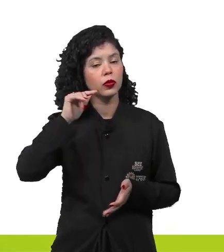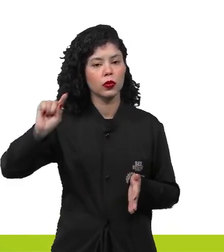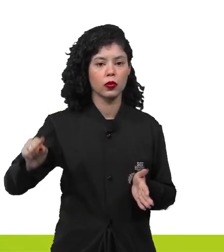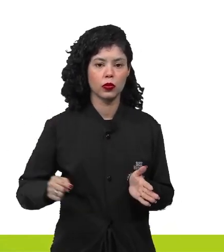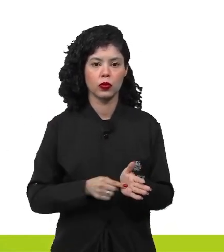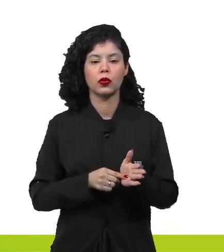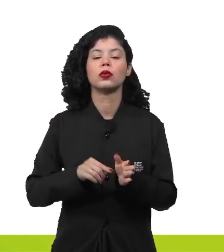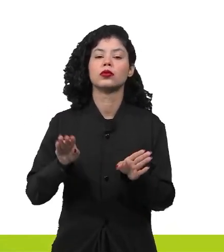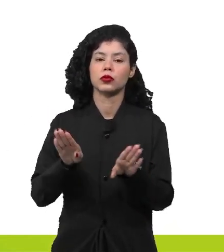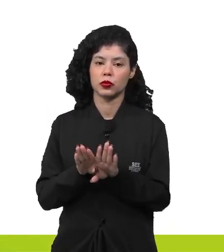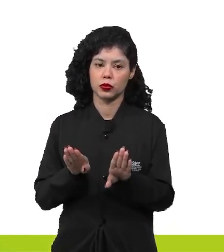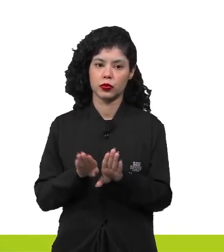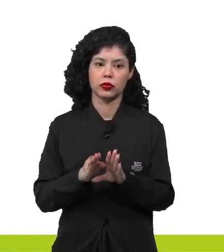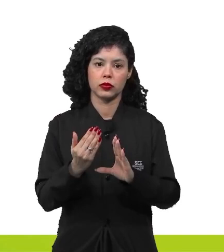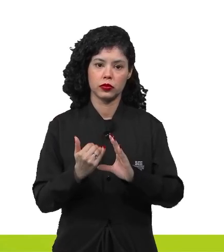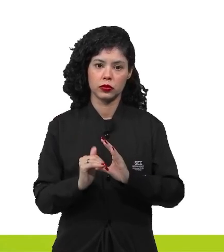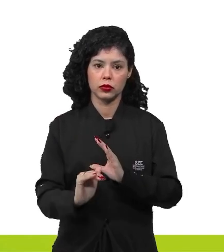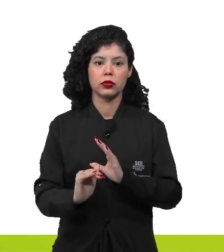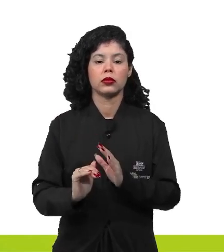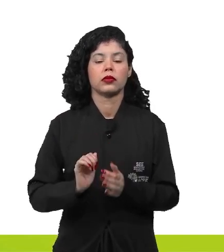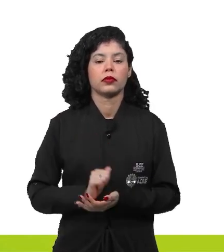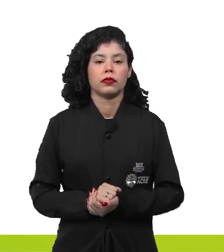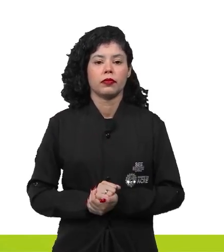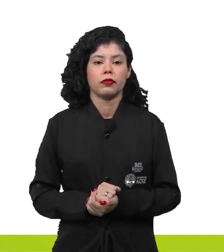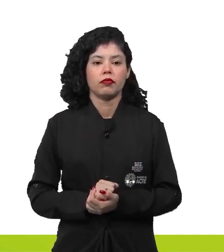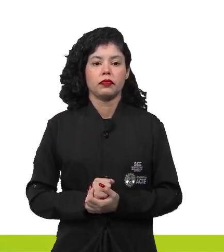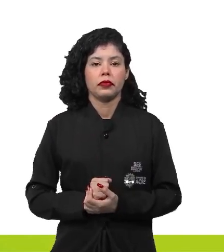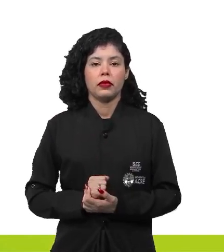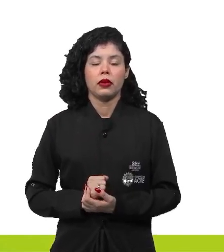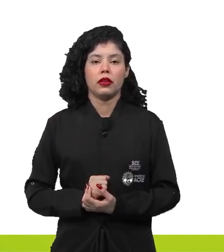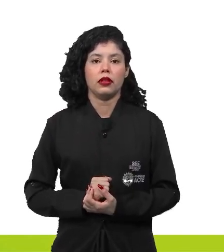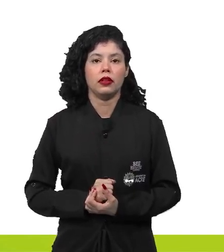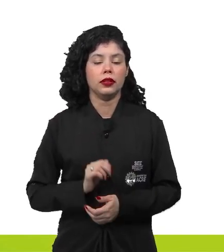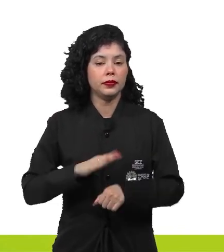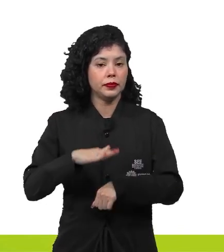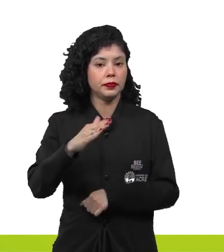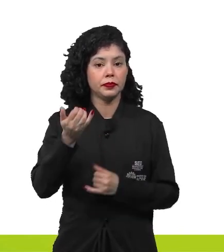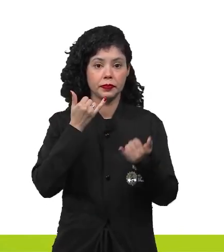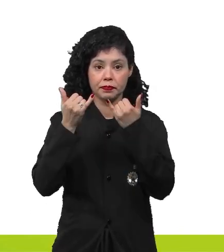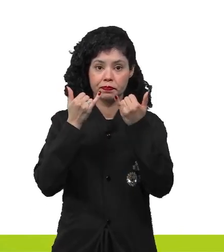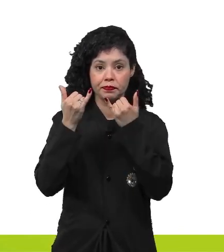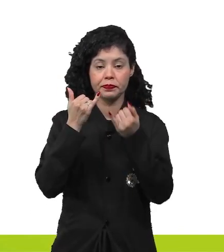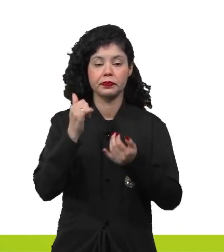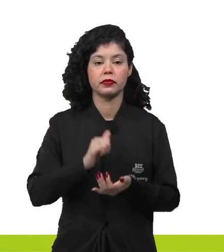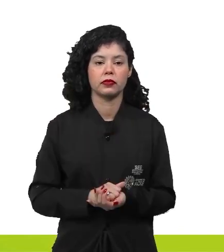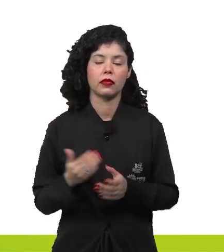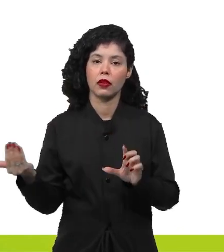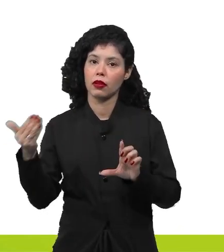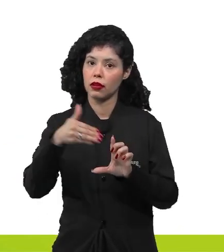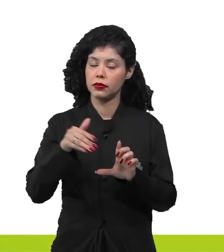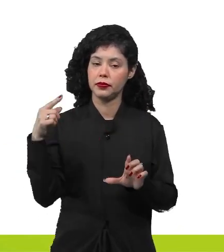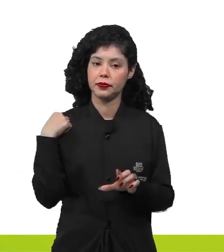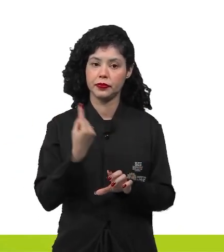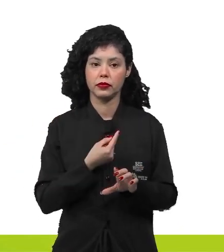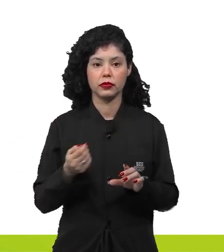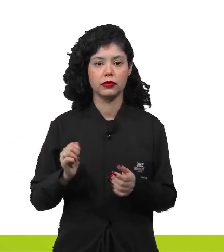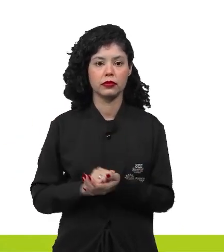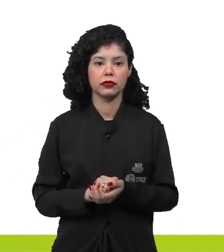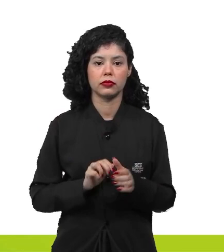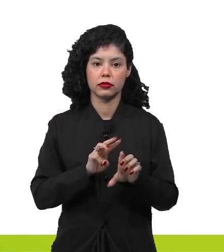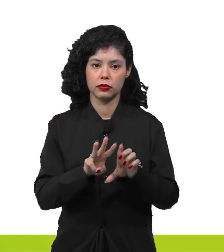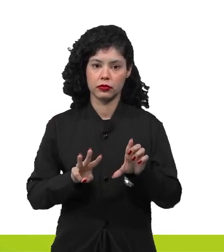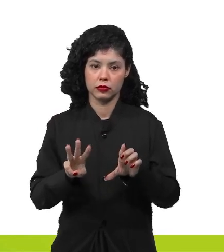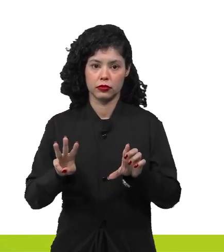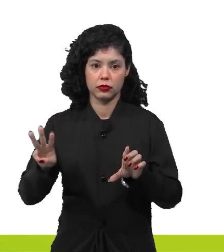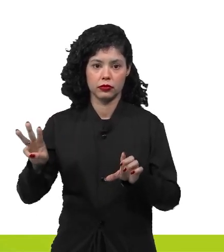caso através do e-mail. For more information, para mais informações, acesse o site. E aqui nós